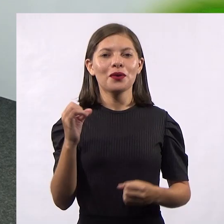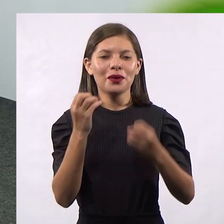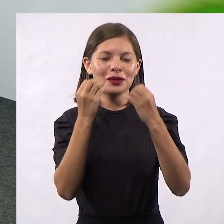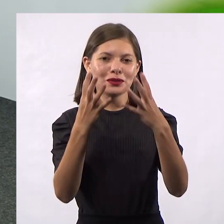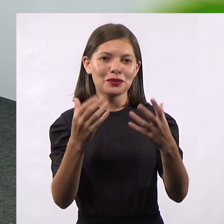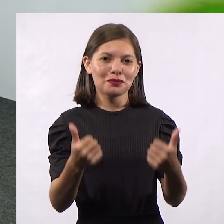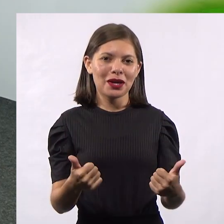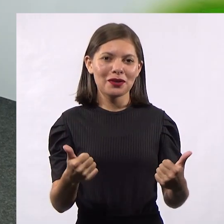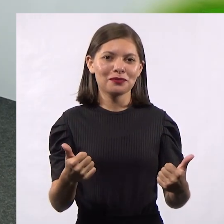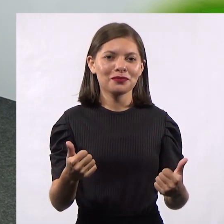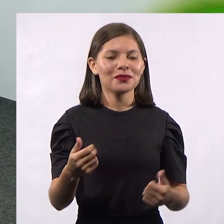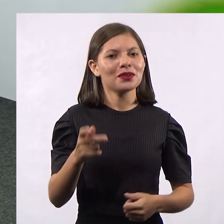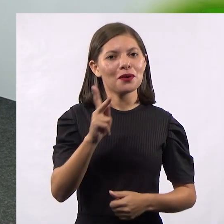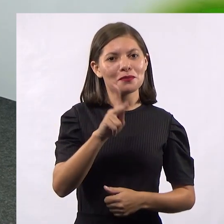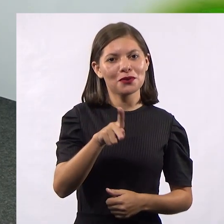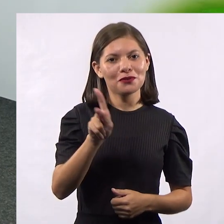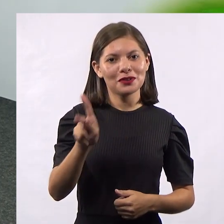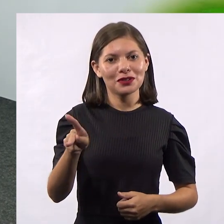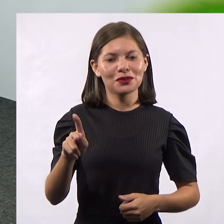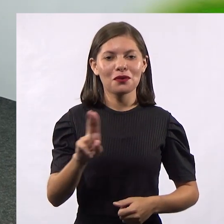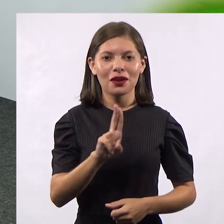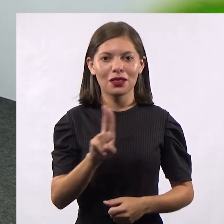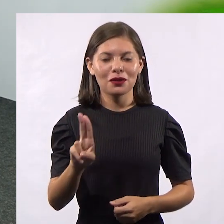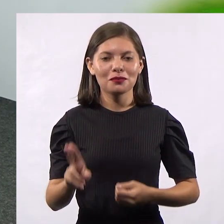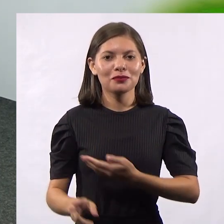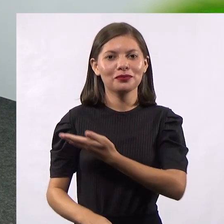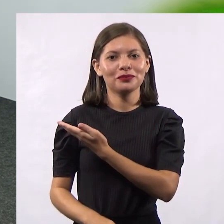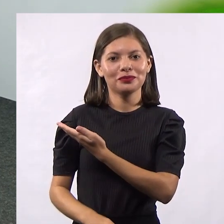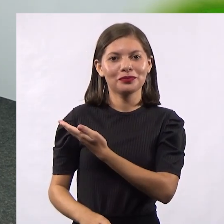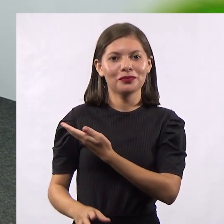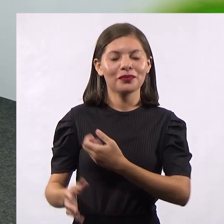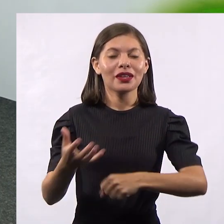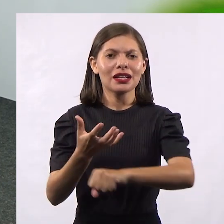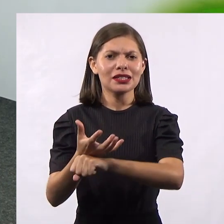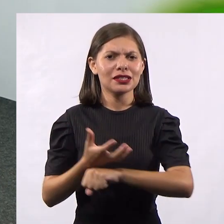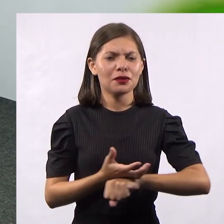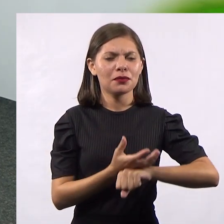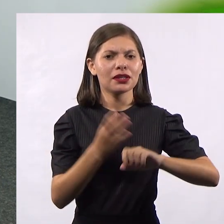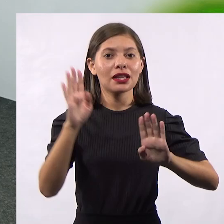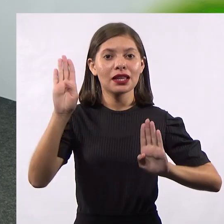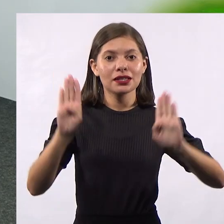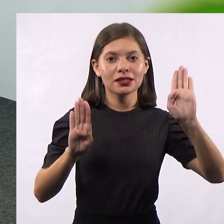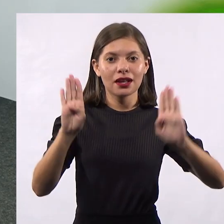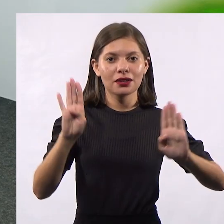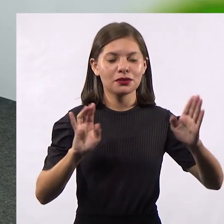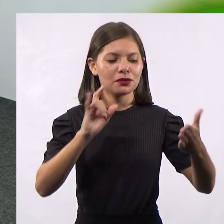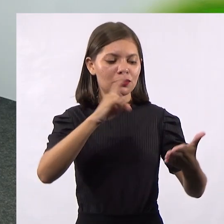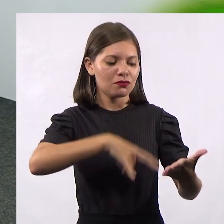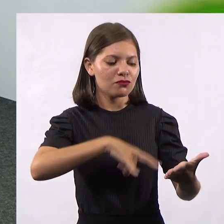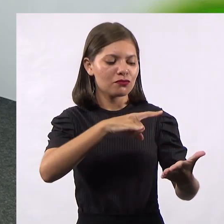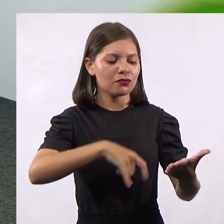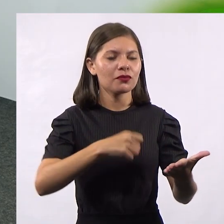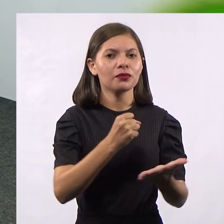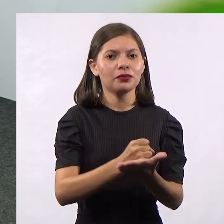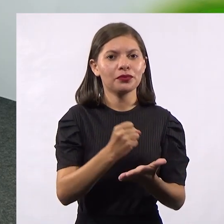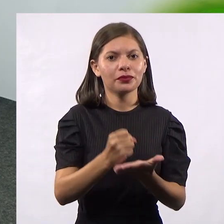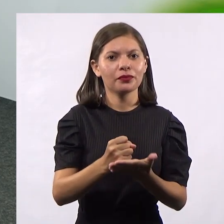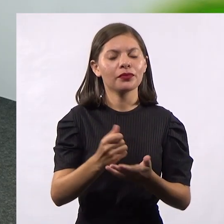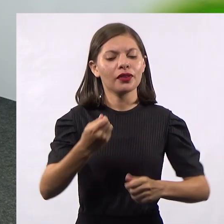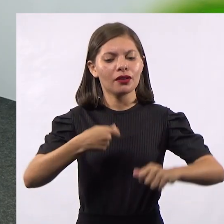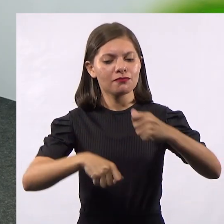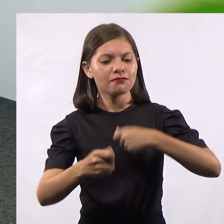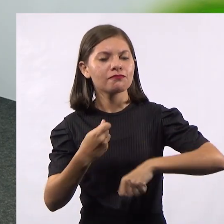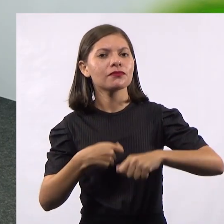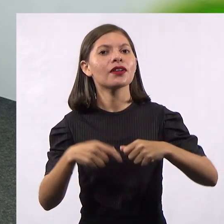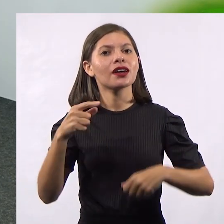Olá, tudo bem? Eu sou a professora Natasha Alexandrino e leciono licitações e contratos administrativos aqui no